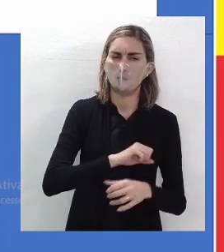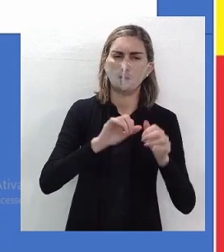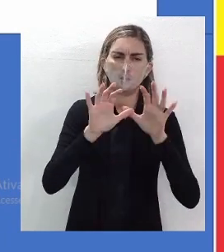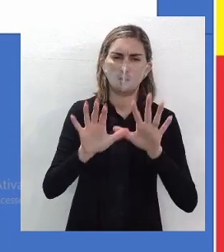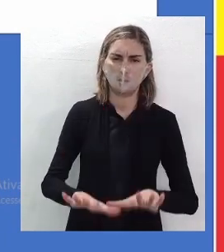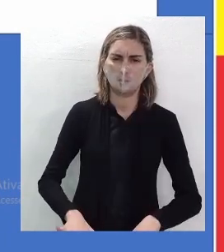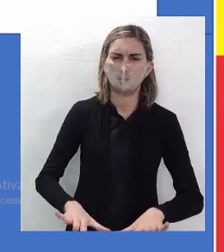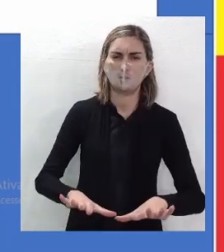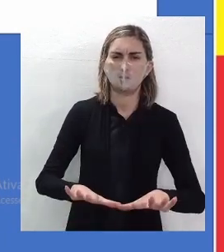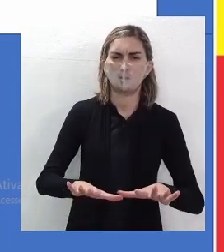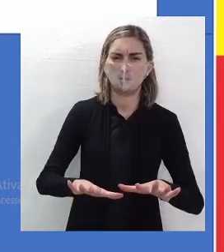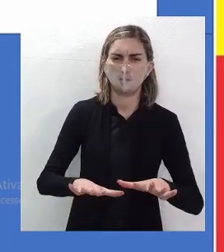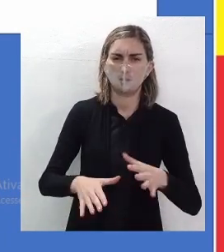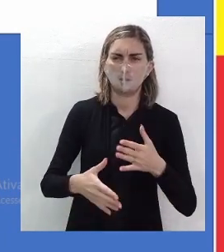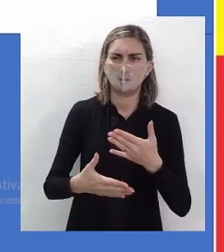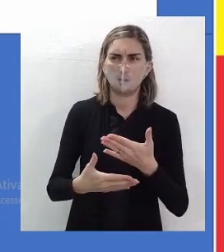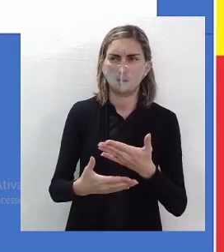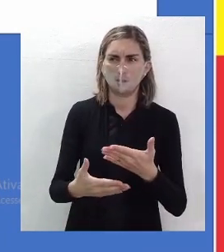no